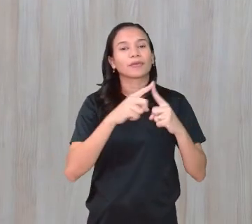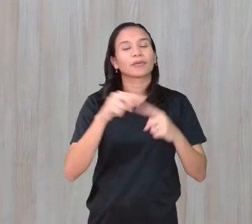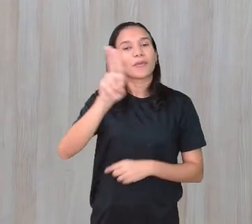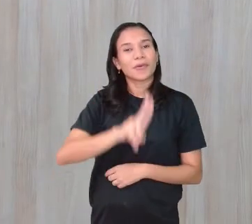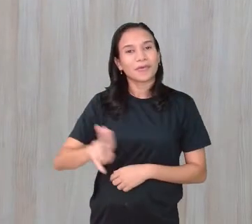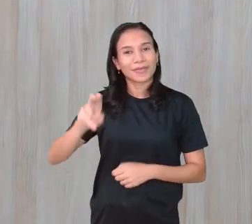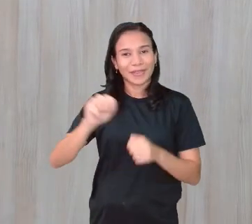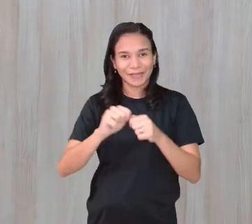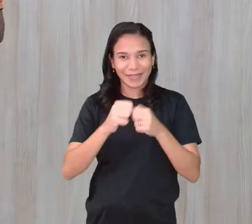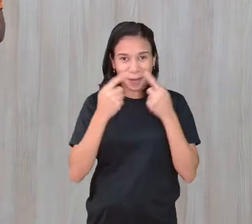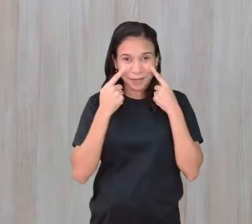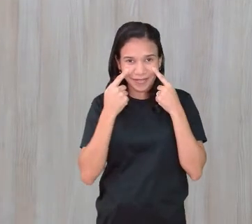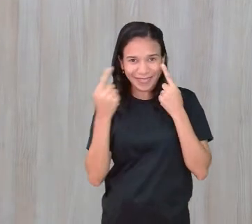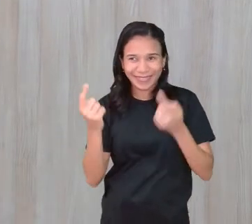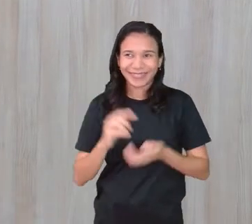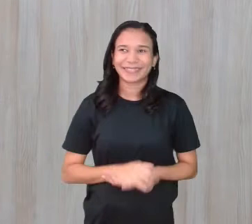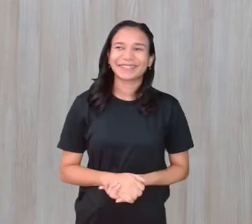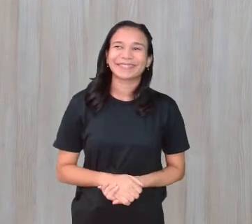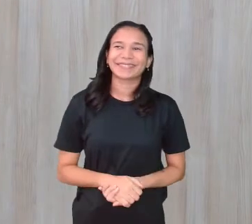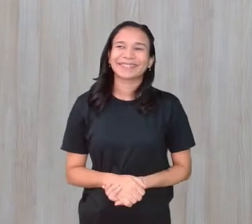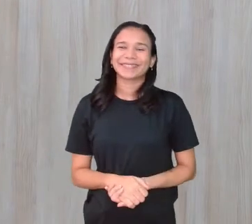esse espetáculo. Bora ver?